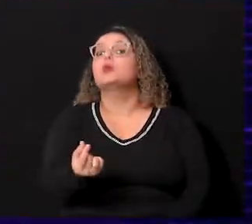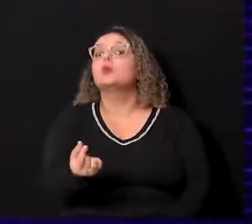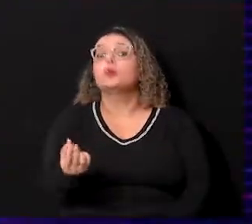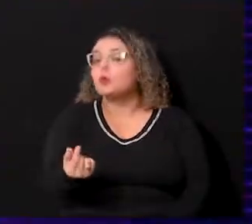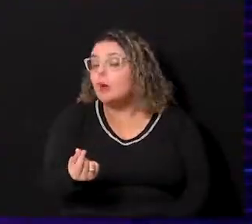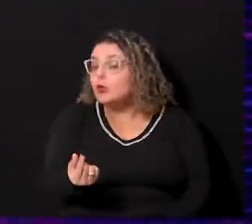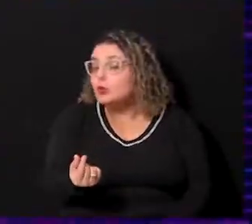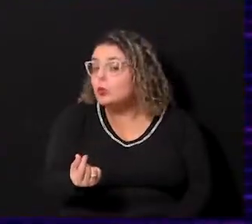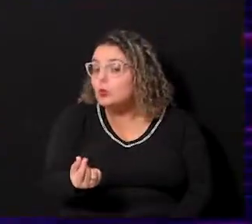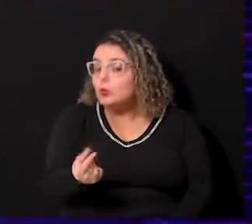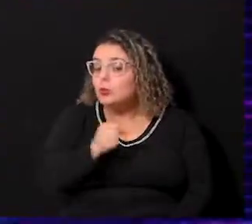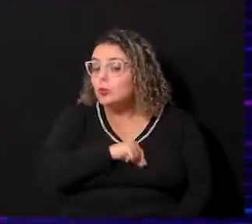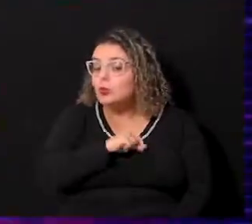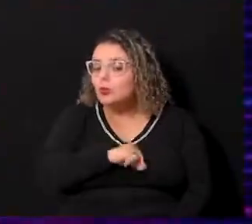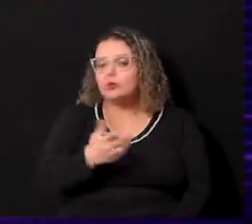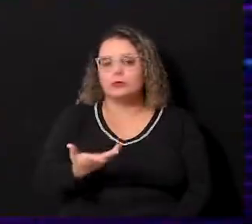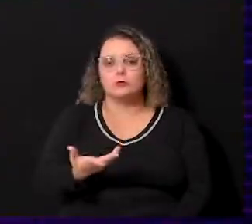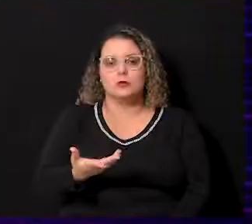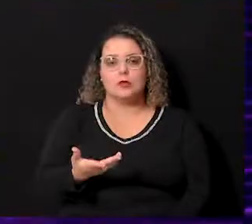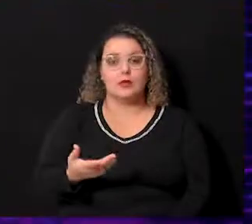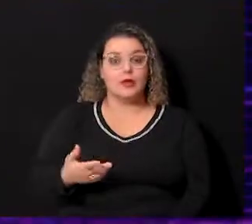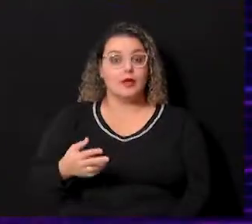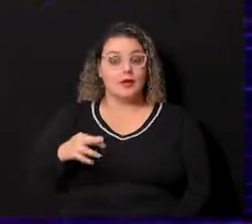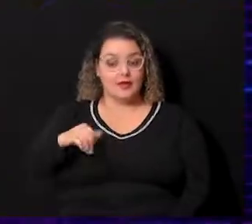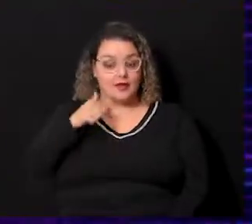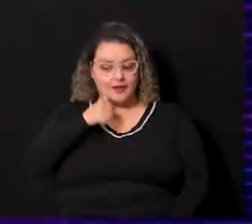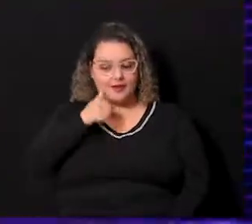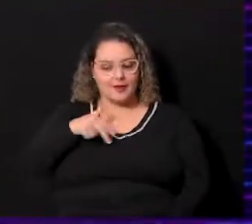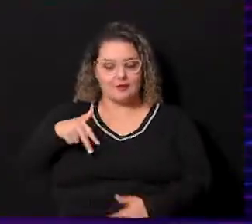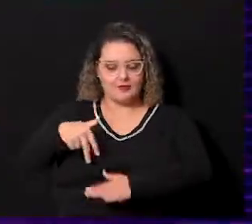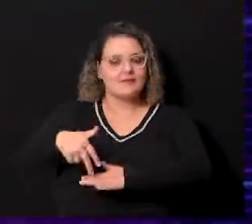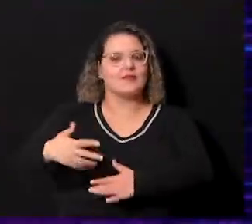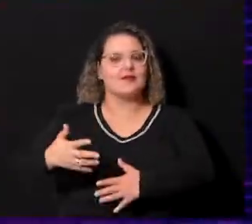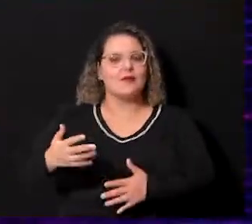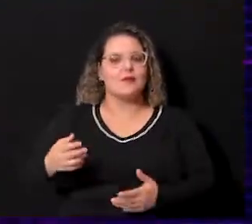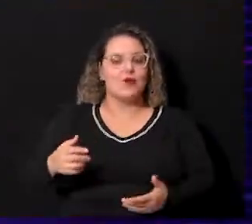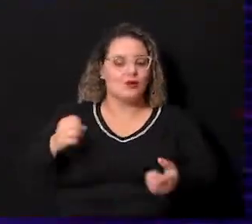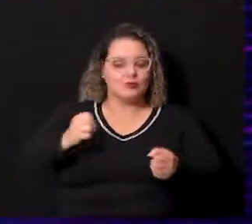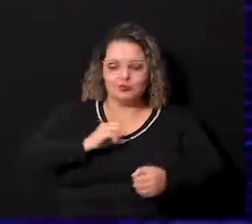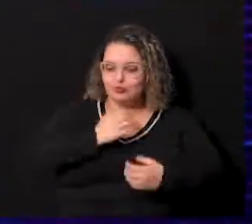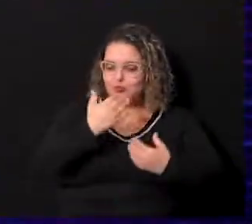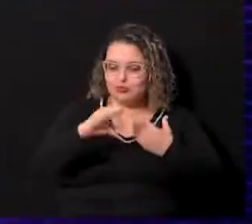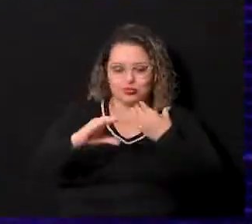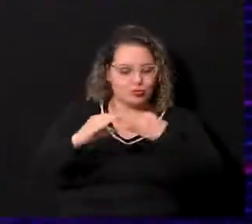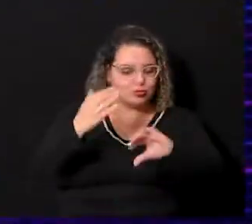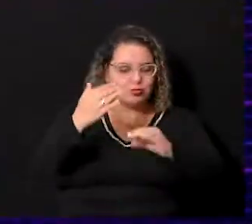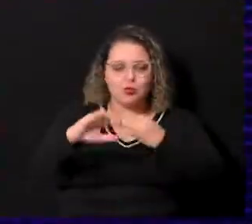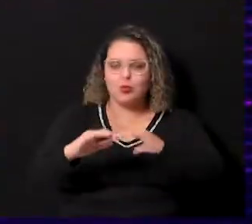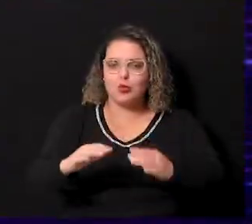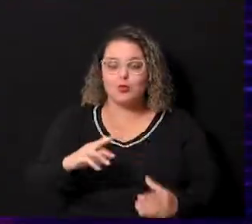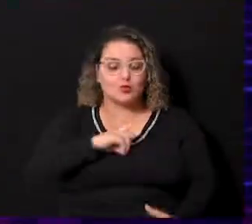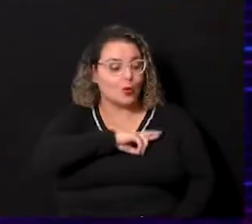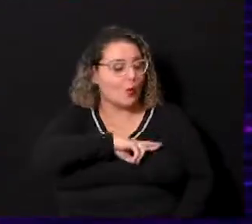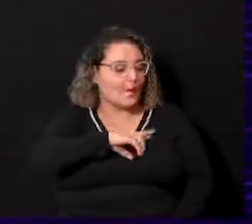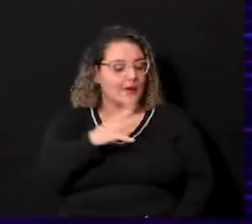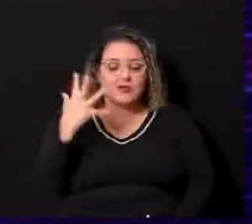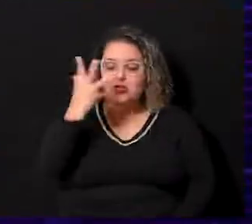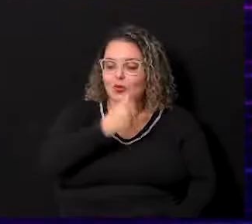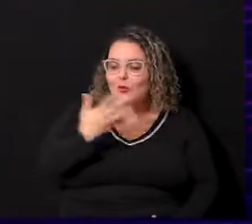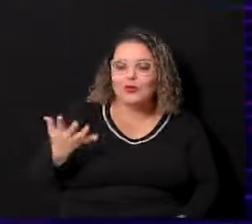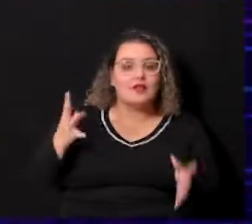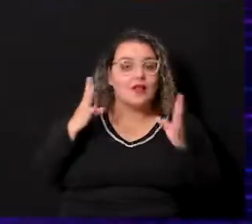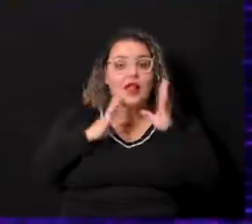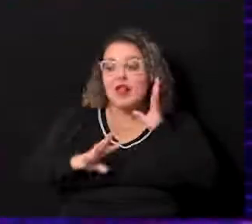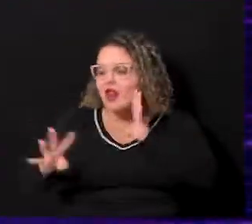dinheiro. E a Jaqueline quer publicar coisas bonitas, coisas importantes, então fica realmente bem essa história que